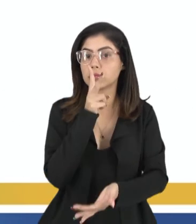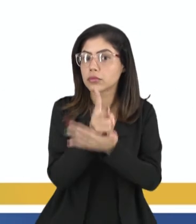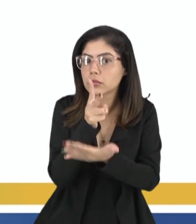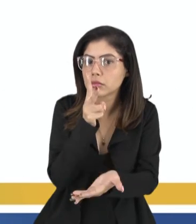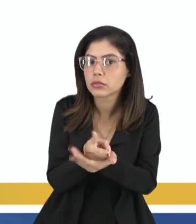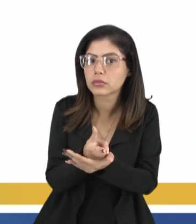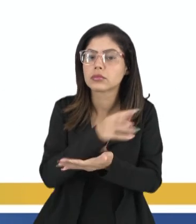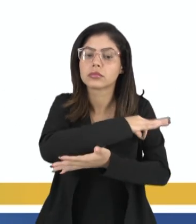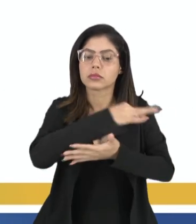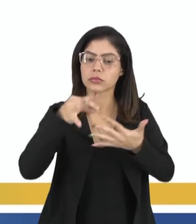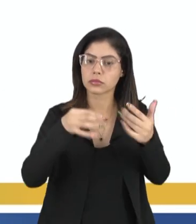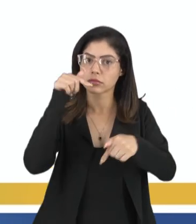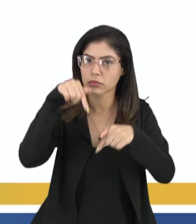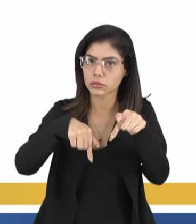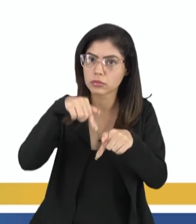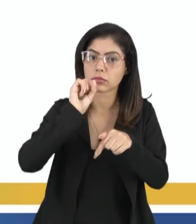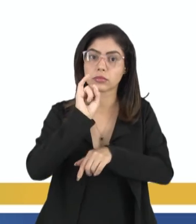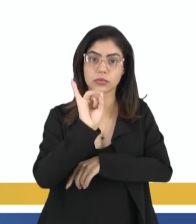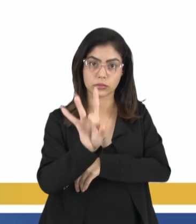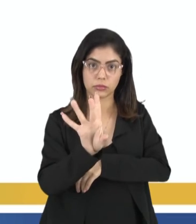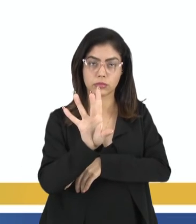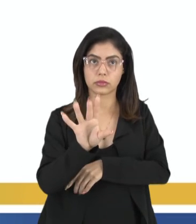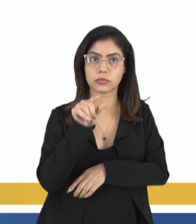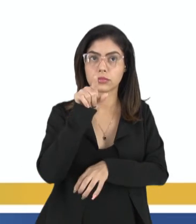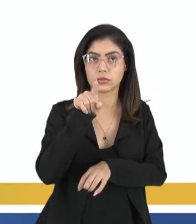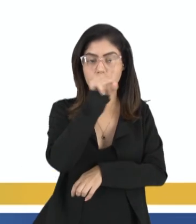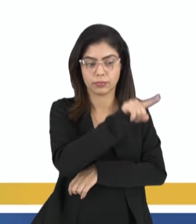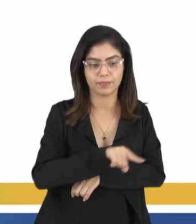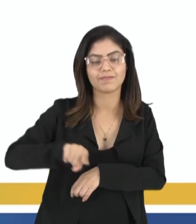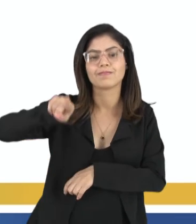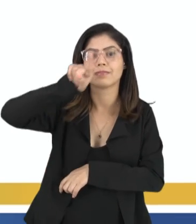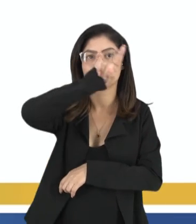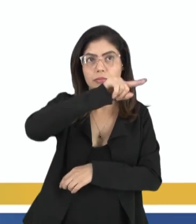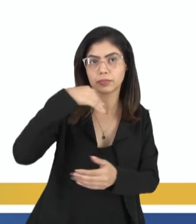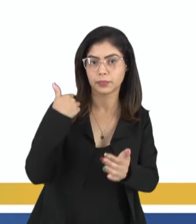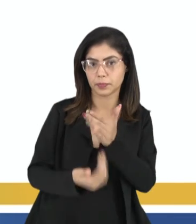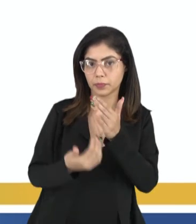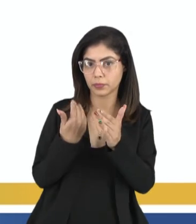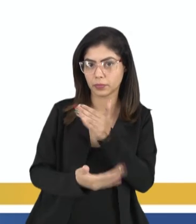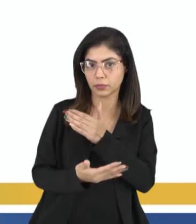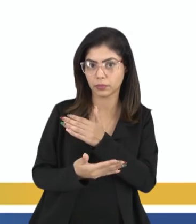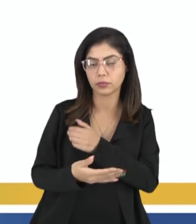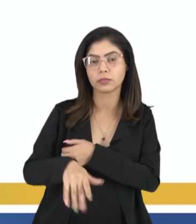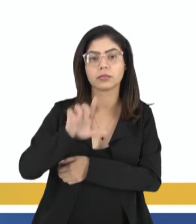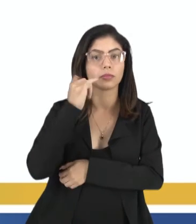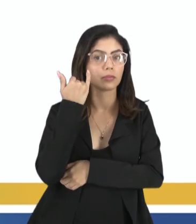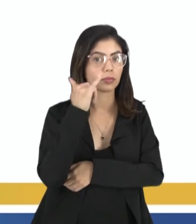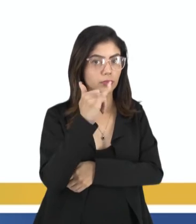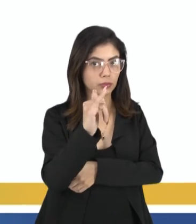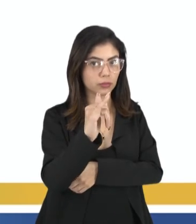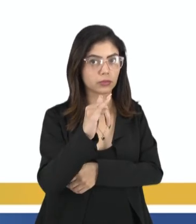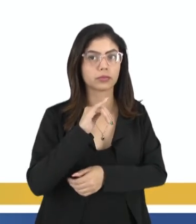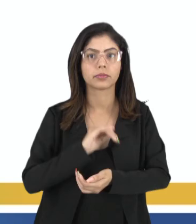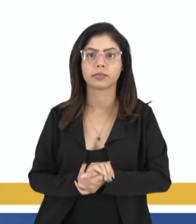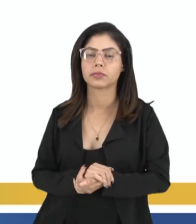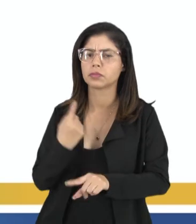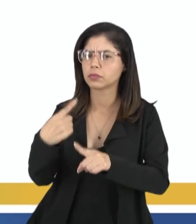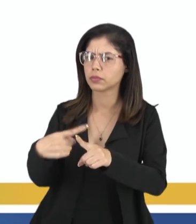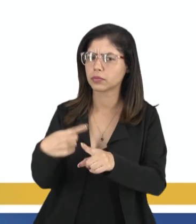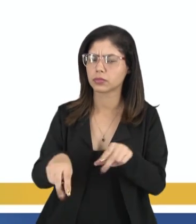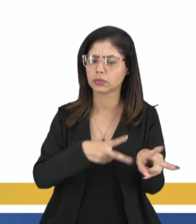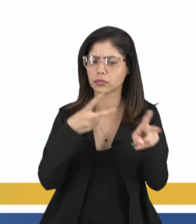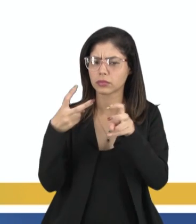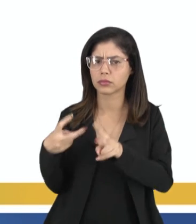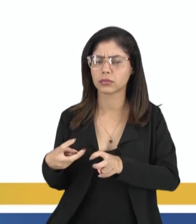mesmo elemento químico. Só que nesse momento aqui, ele perdeu elétrons. Por quê, professora? Como que eu posso